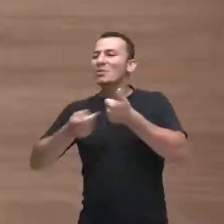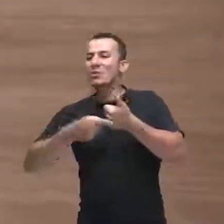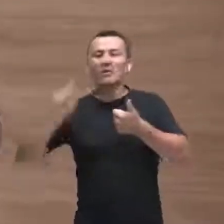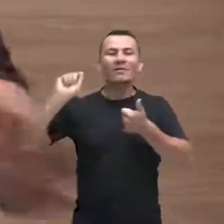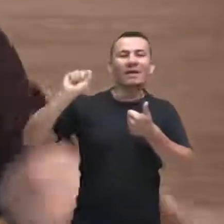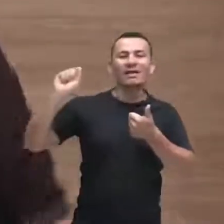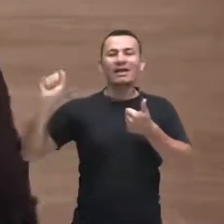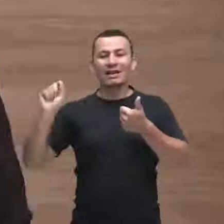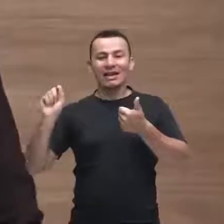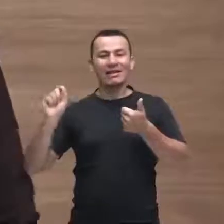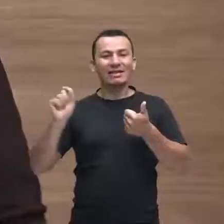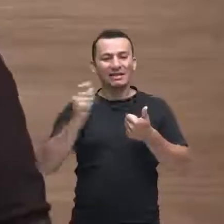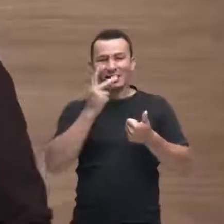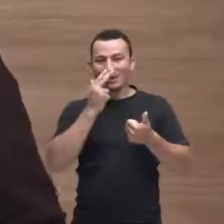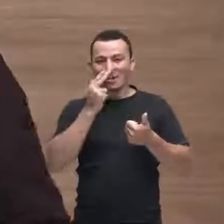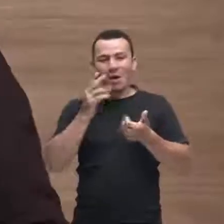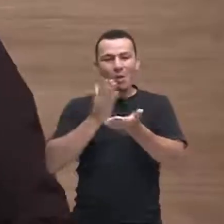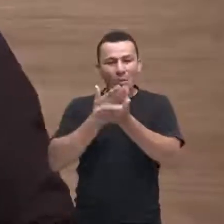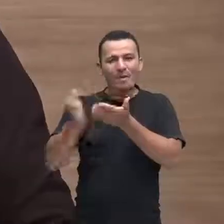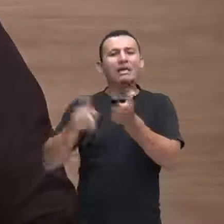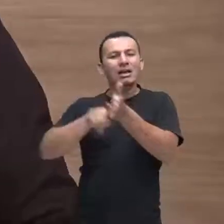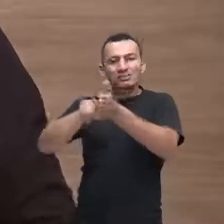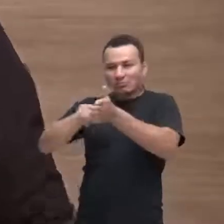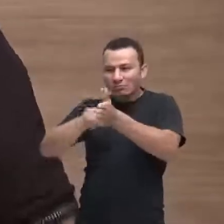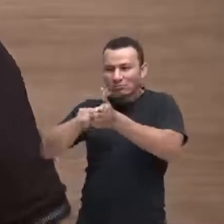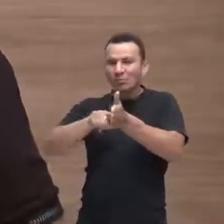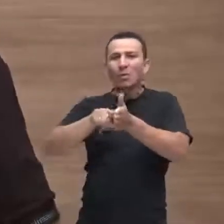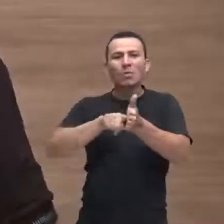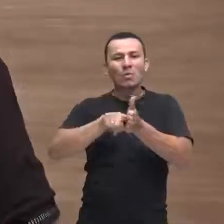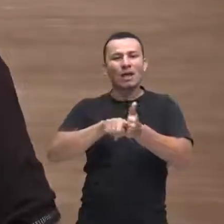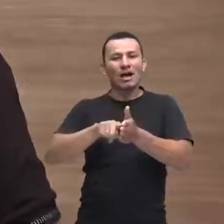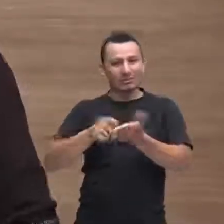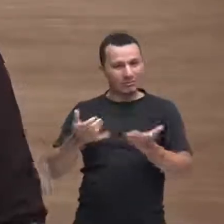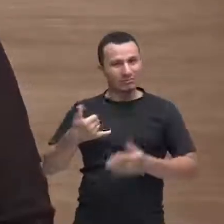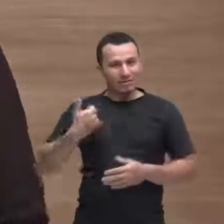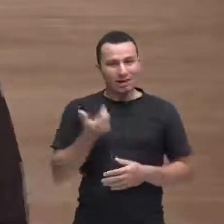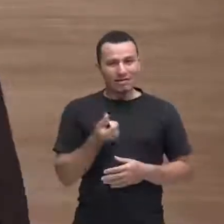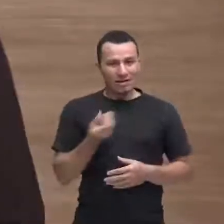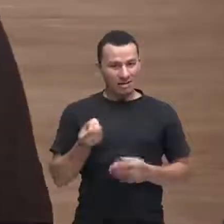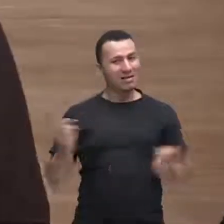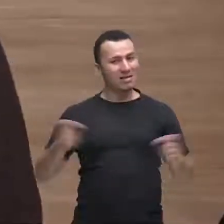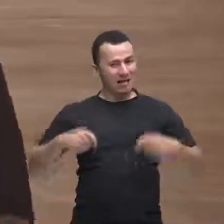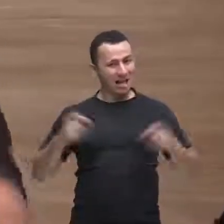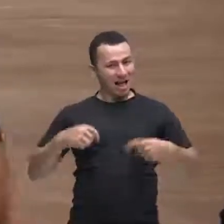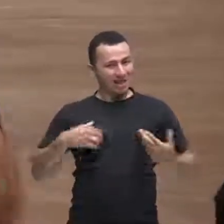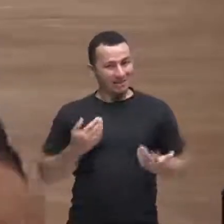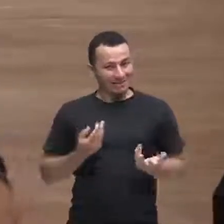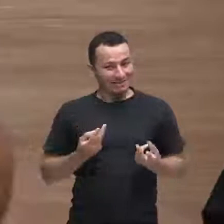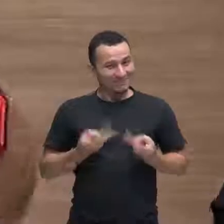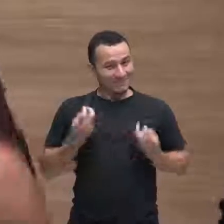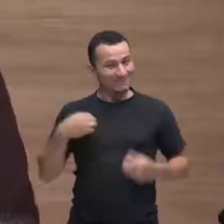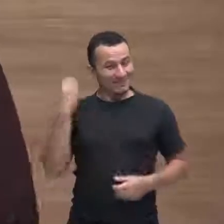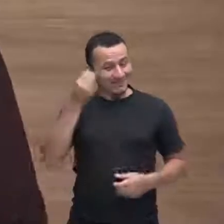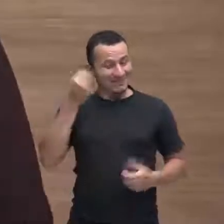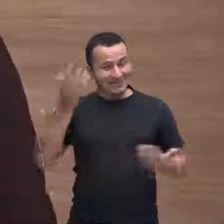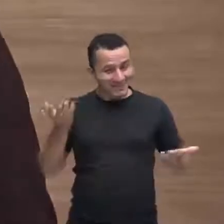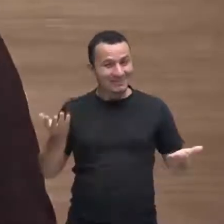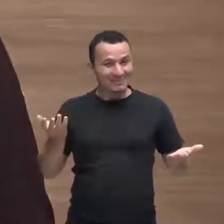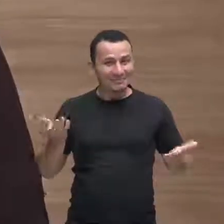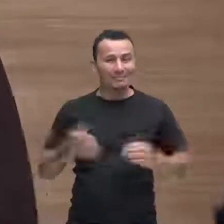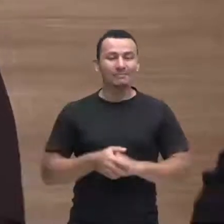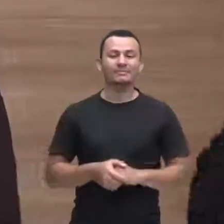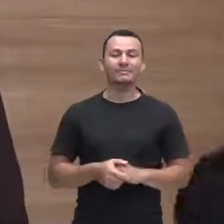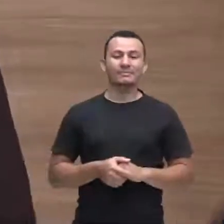ele começa a stalkear, não é isso? Aos 60 anos eu estou sabendo um pouquinho, hein? Então ele começa a stalkear, não